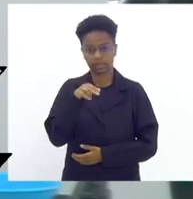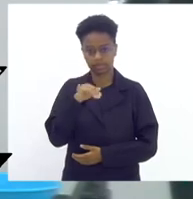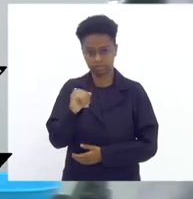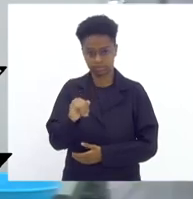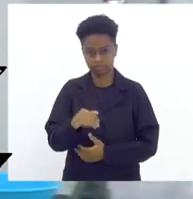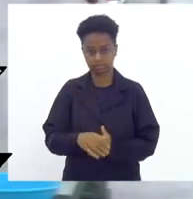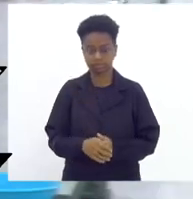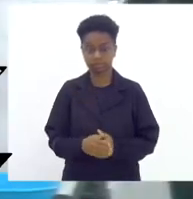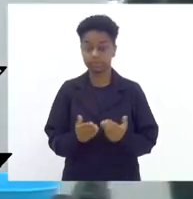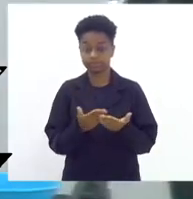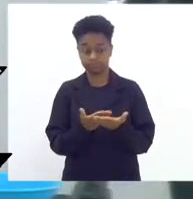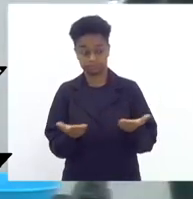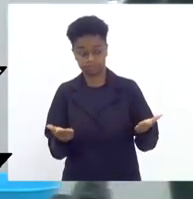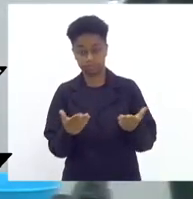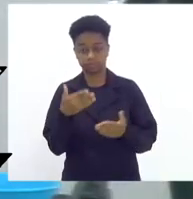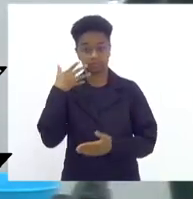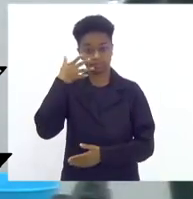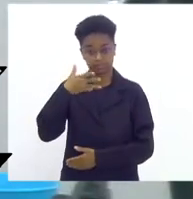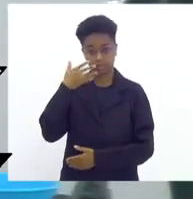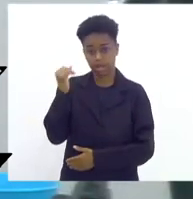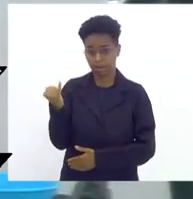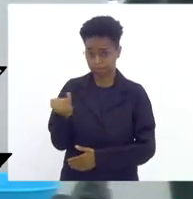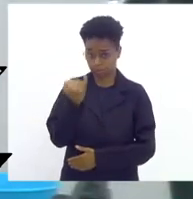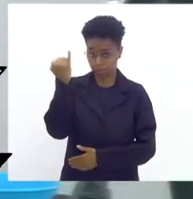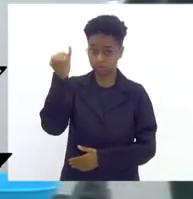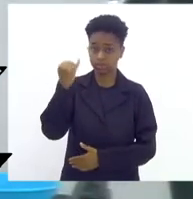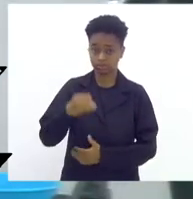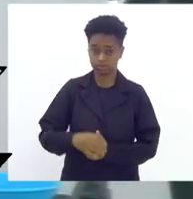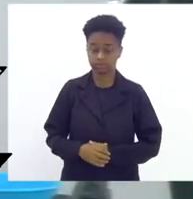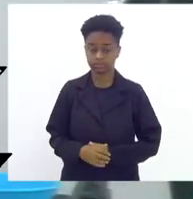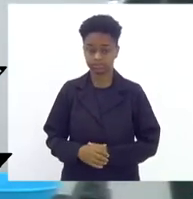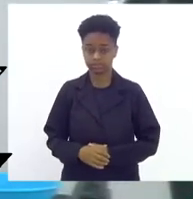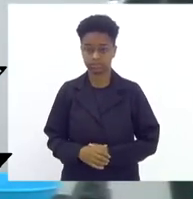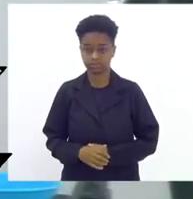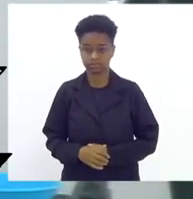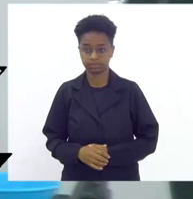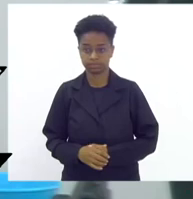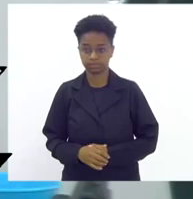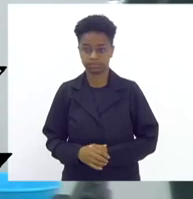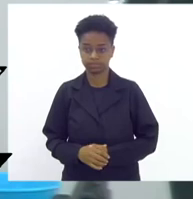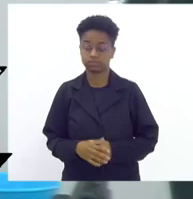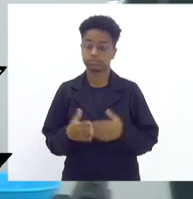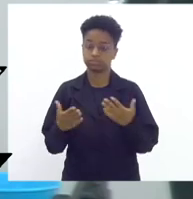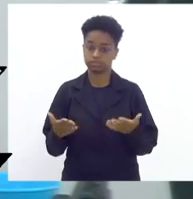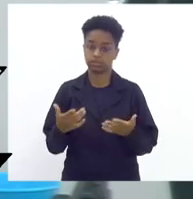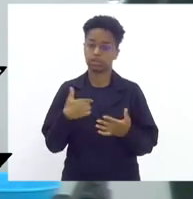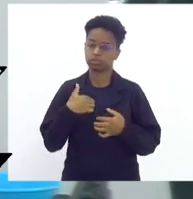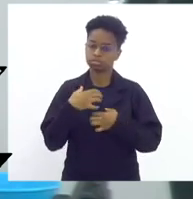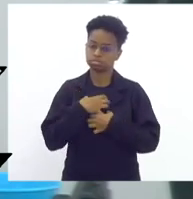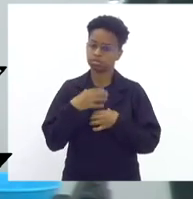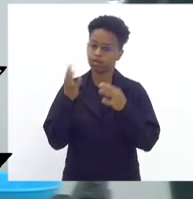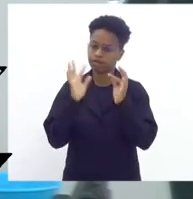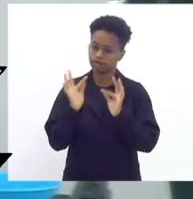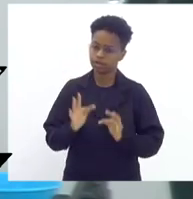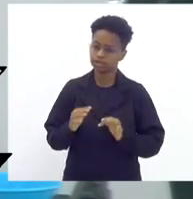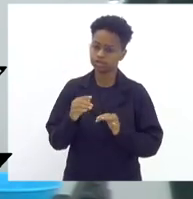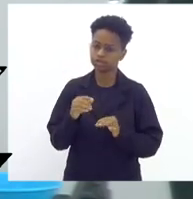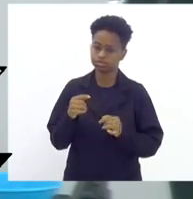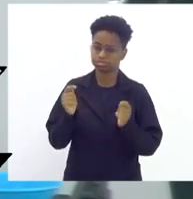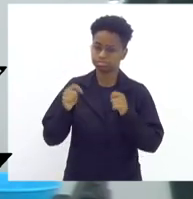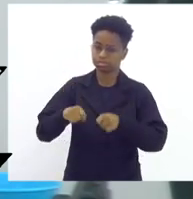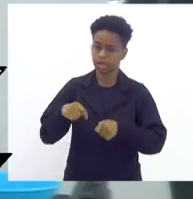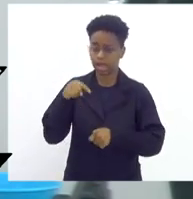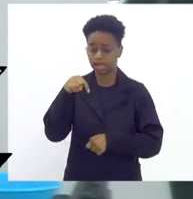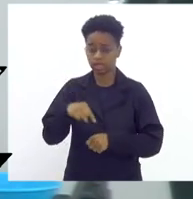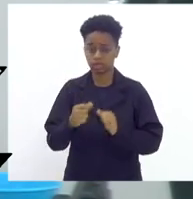deste espaço de fala né que é muito importante e bom eu estou contente de poderia estar aqui com vocês